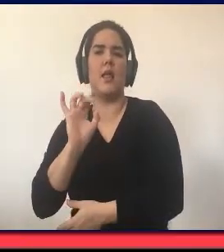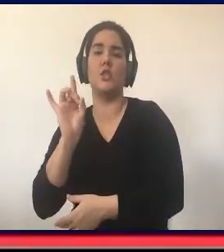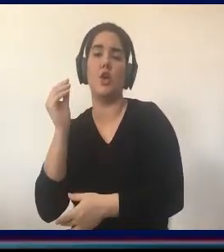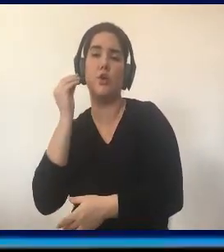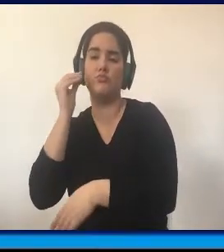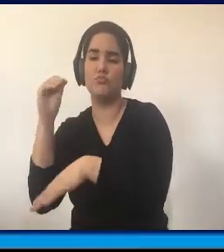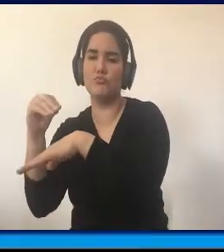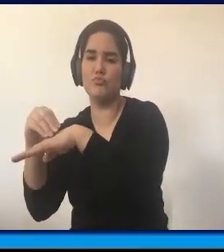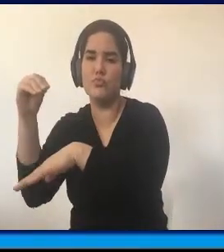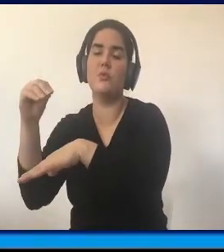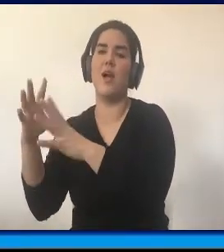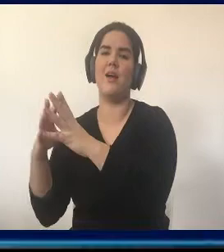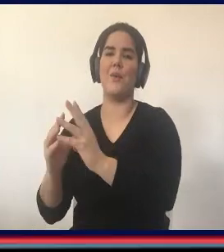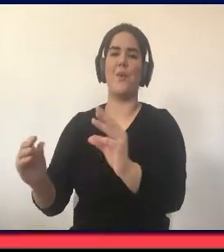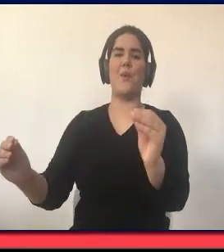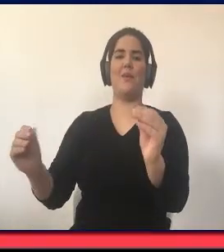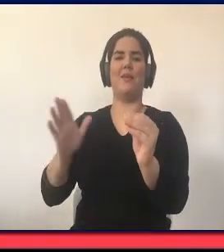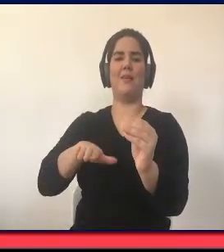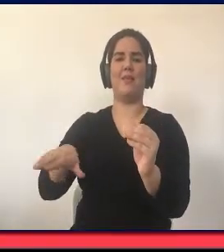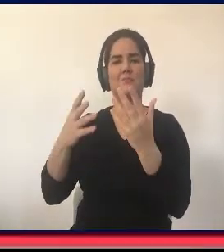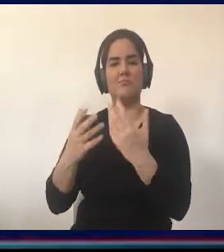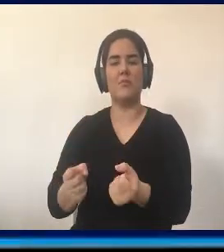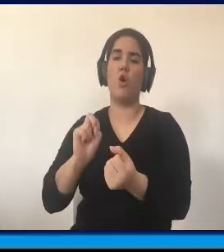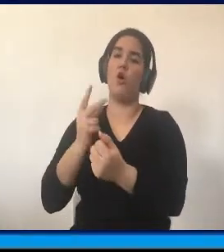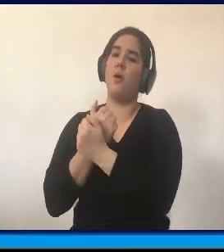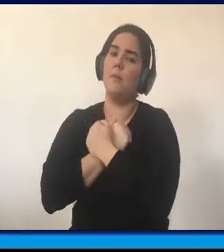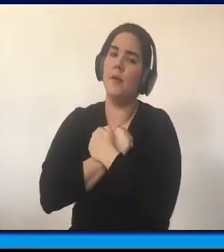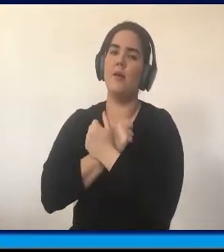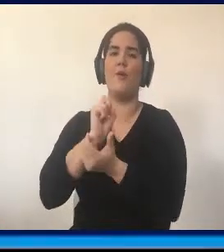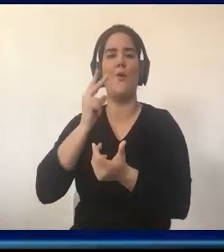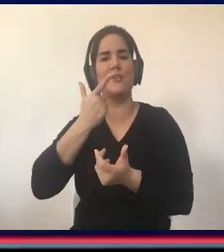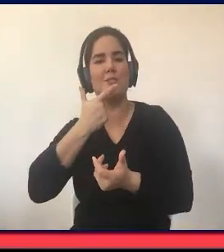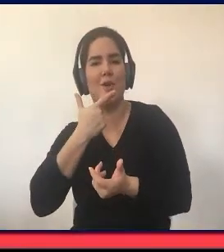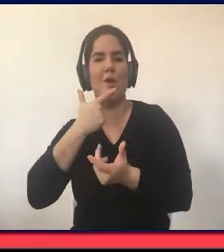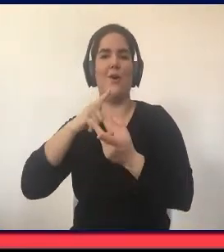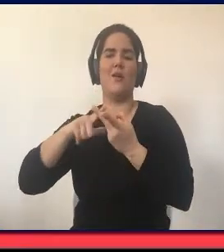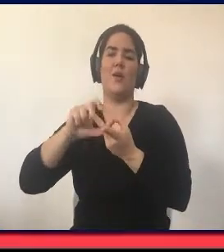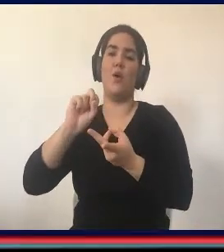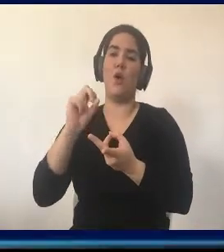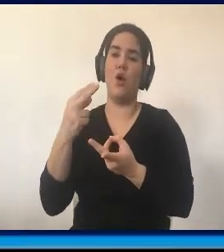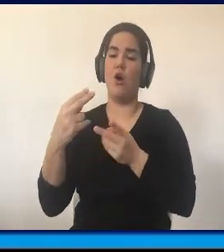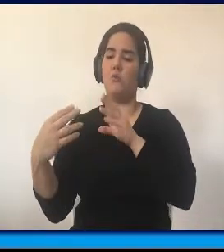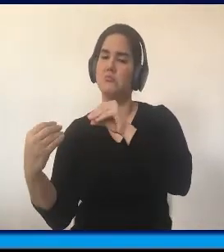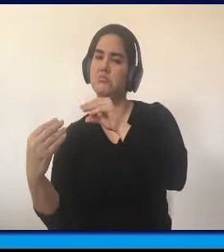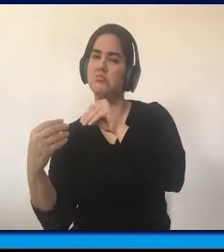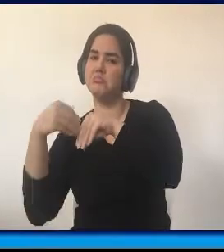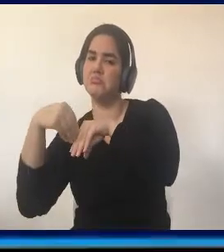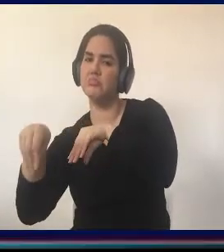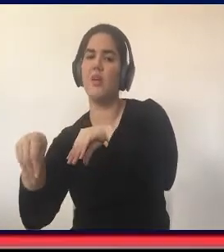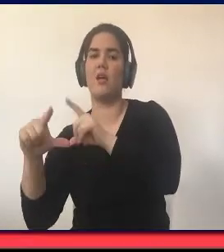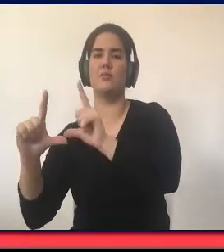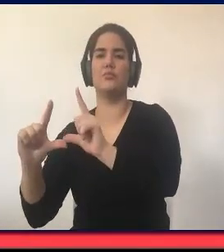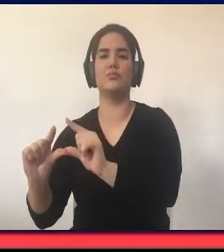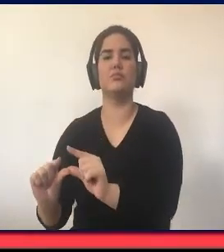na hora, ou é só um abraço, ou é só um sorriso, ou falar algo. A tecnologia ela vai ser ensinada para